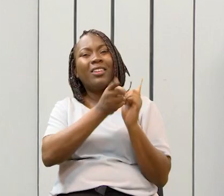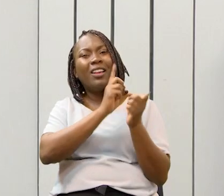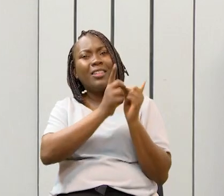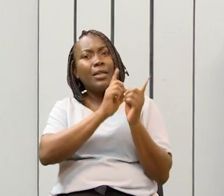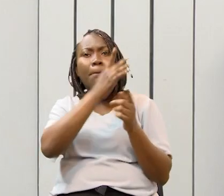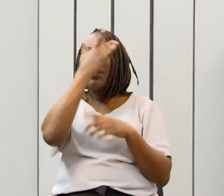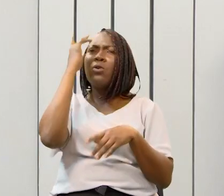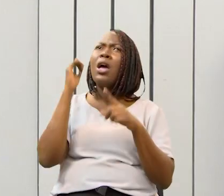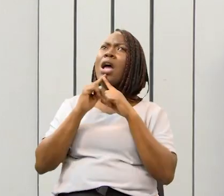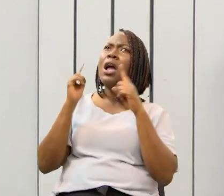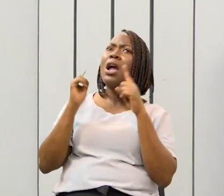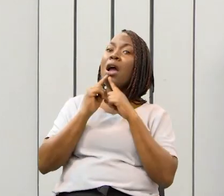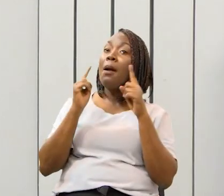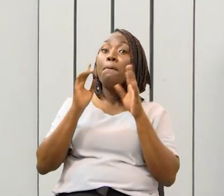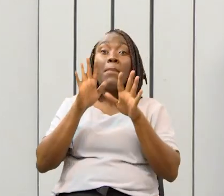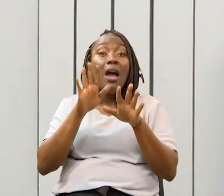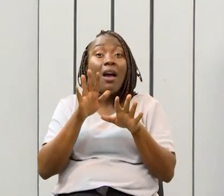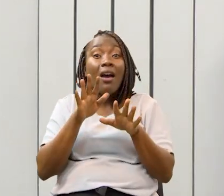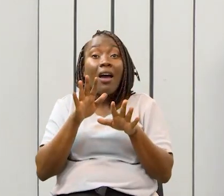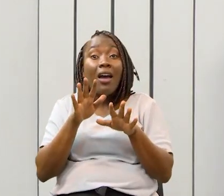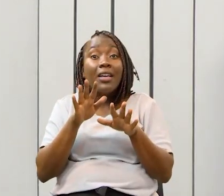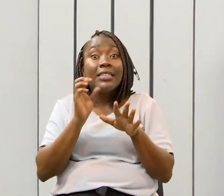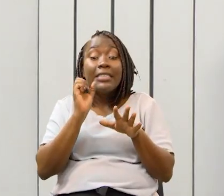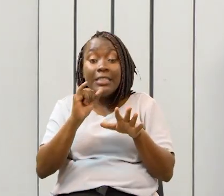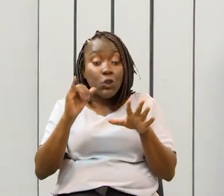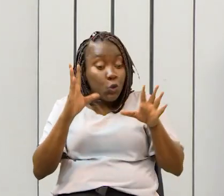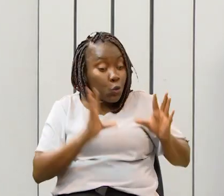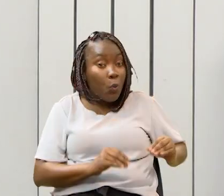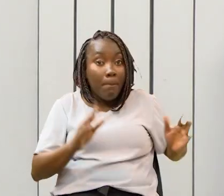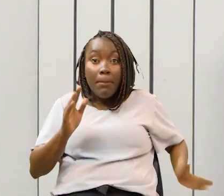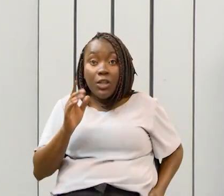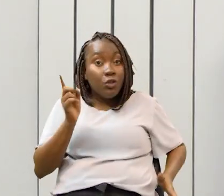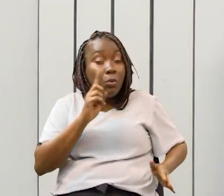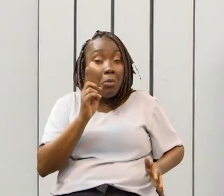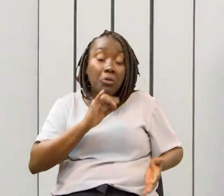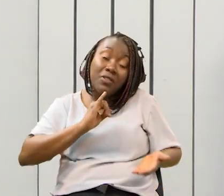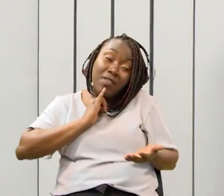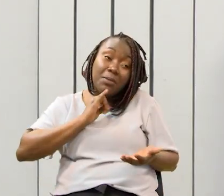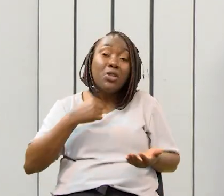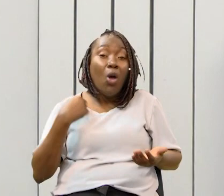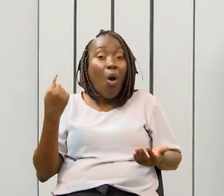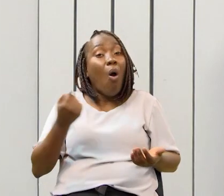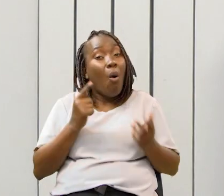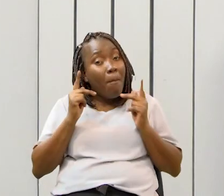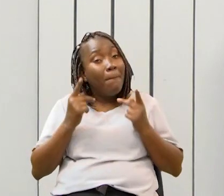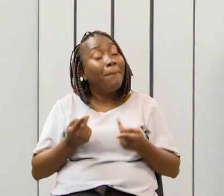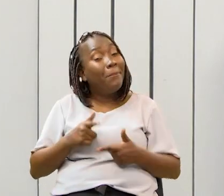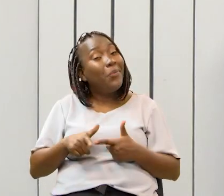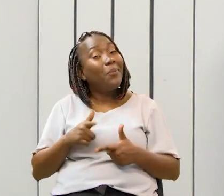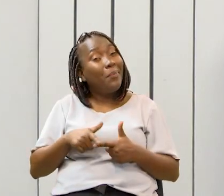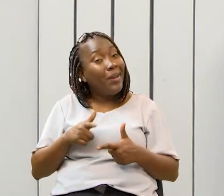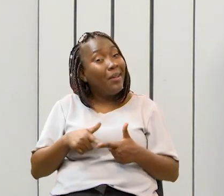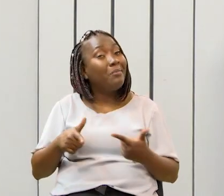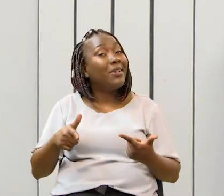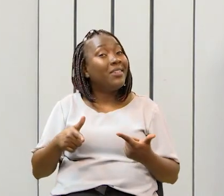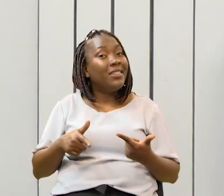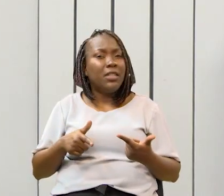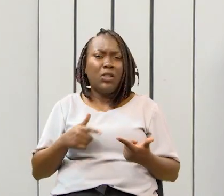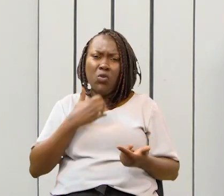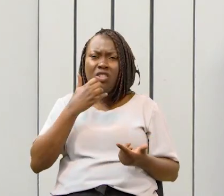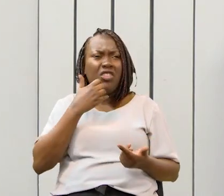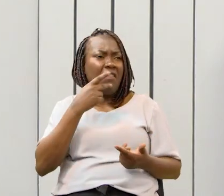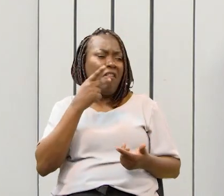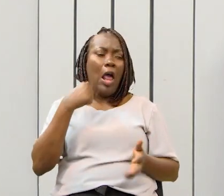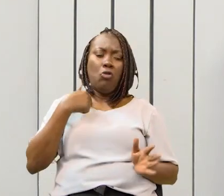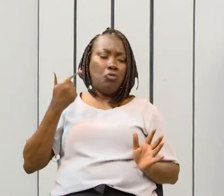trânsito, as pessoas reclamam, mas enquanto não mexe no seu bolso, né? Infelizmente, nós seres humanos temos esse problema, né?